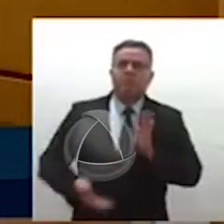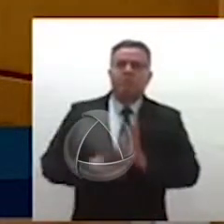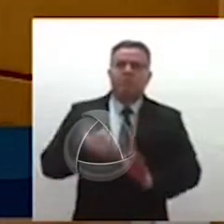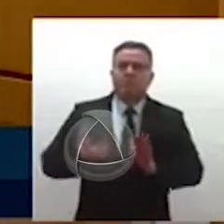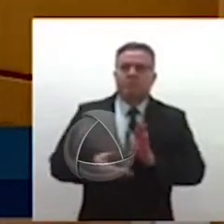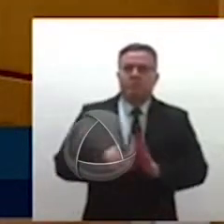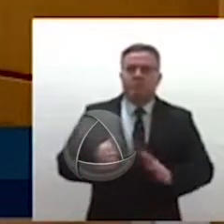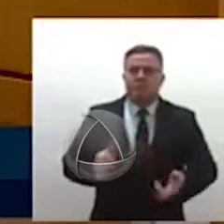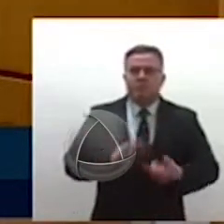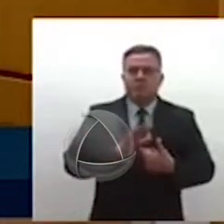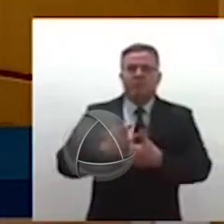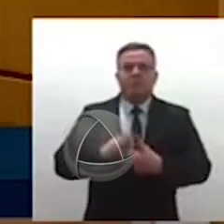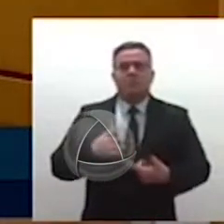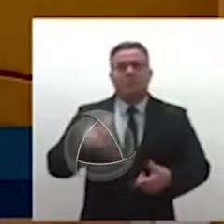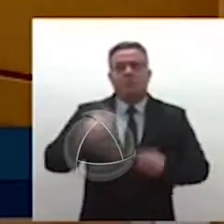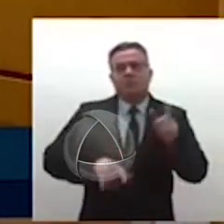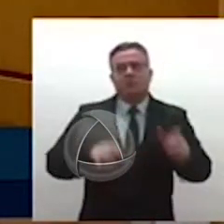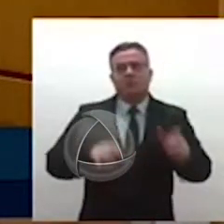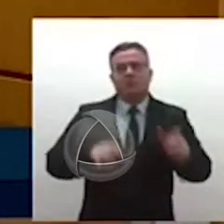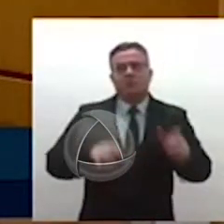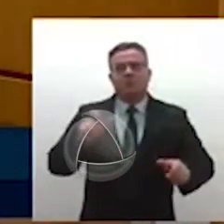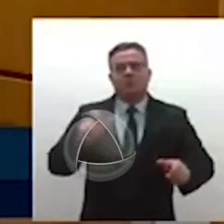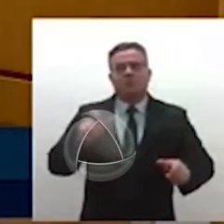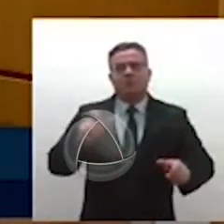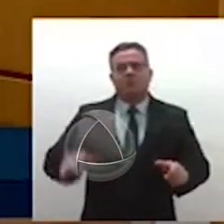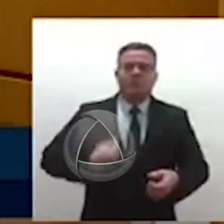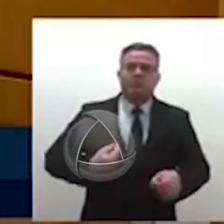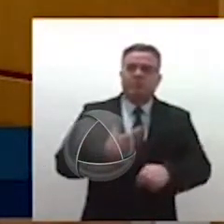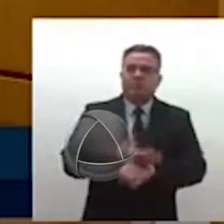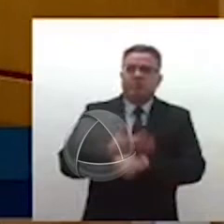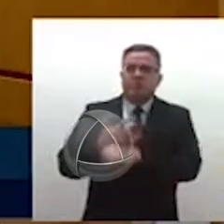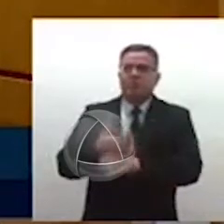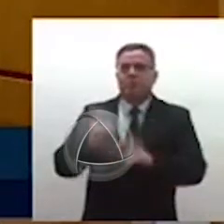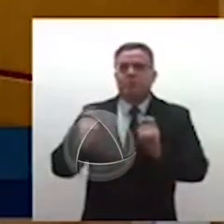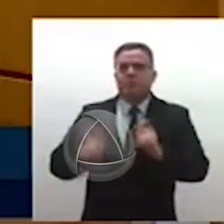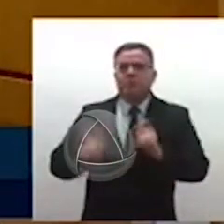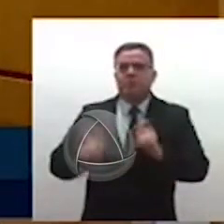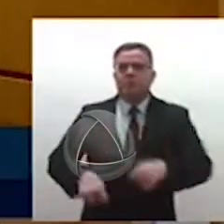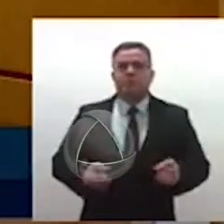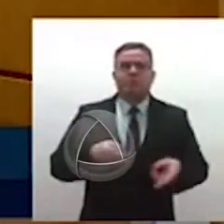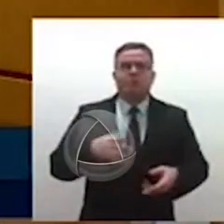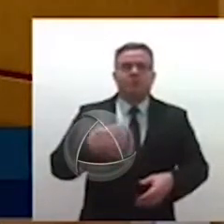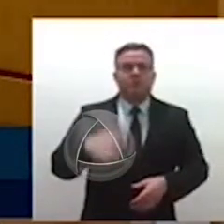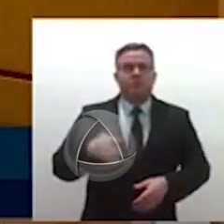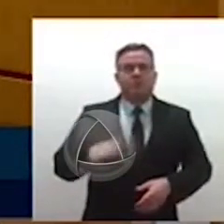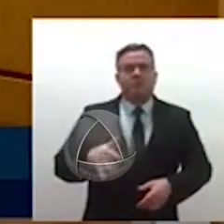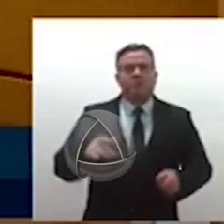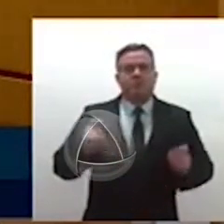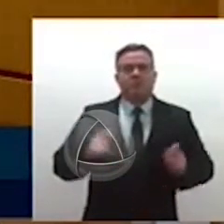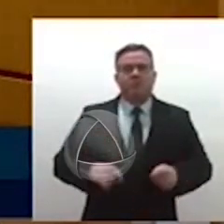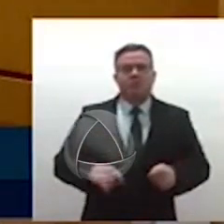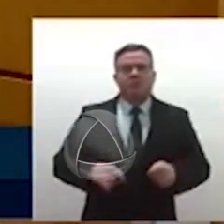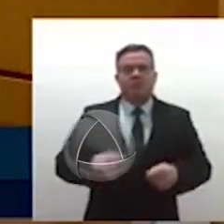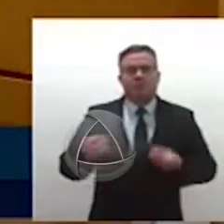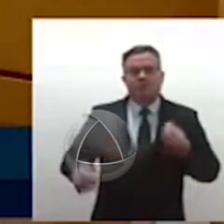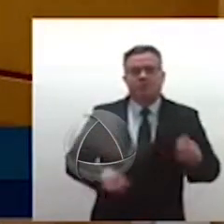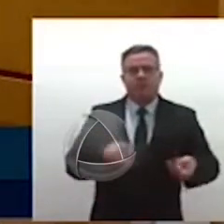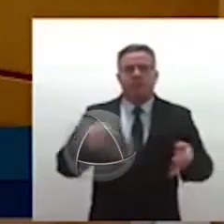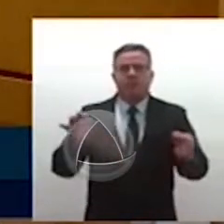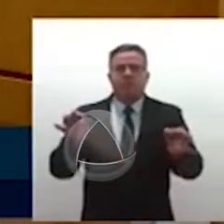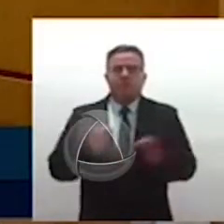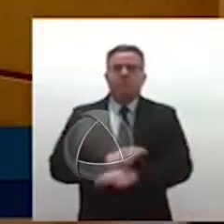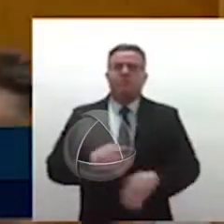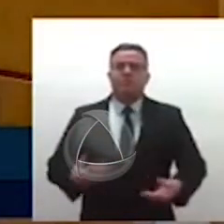invisibilidade essas pessoas em situação de rua. Nós precisamos ter, pelo menos, um mapeamento dessas